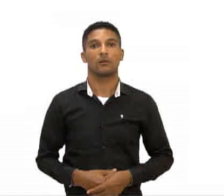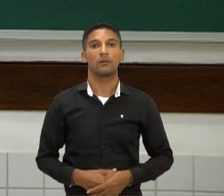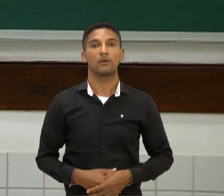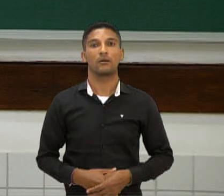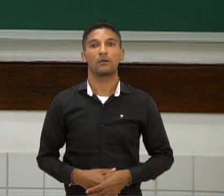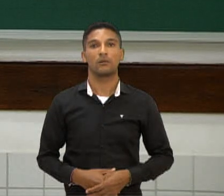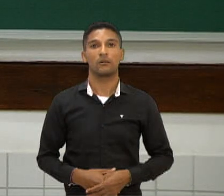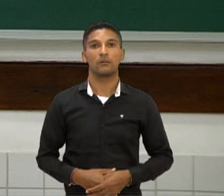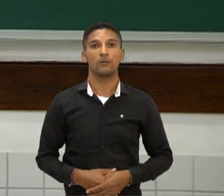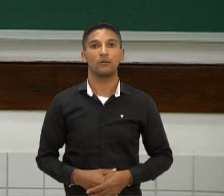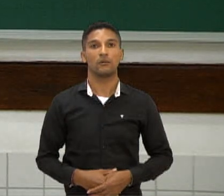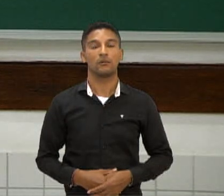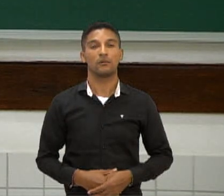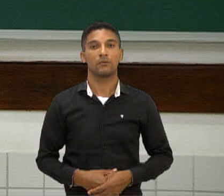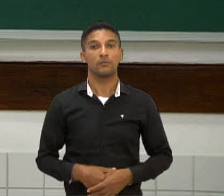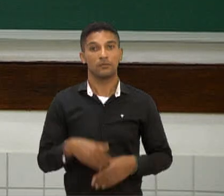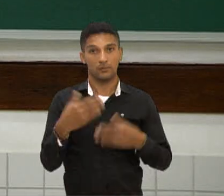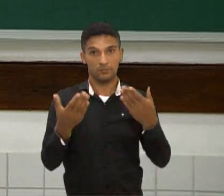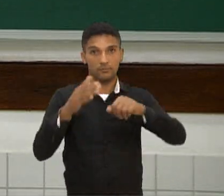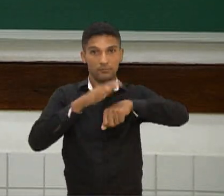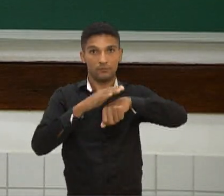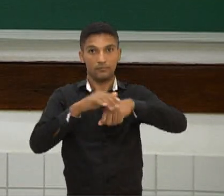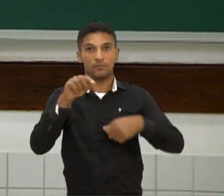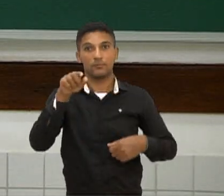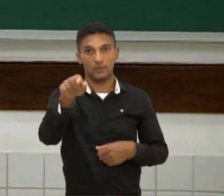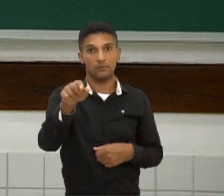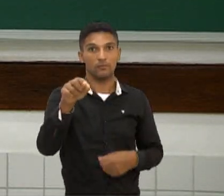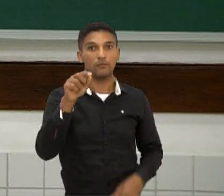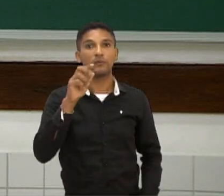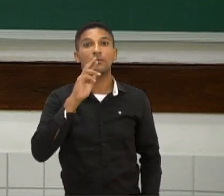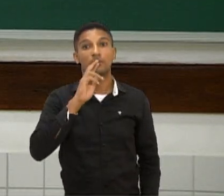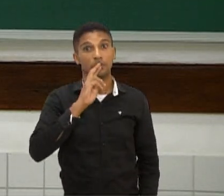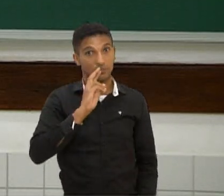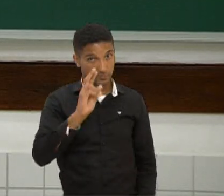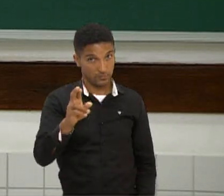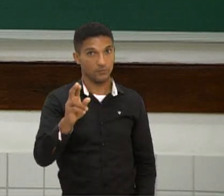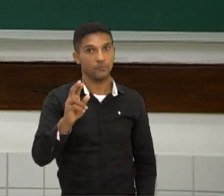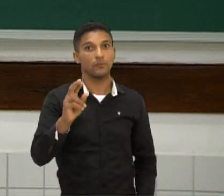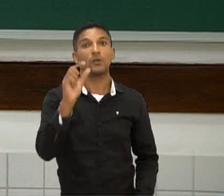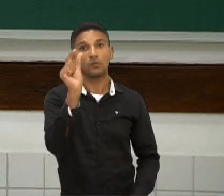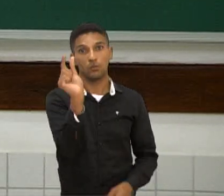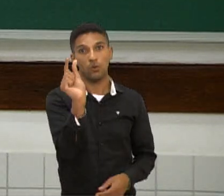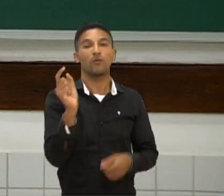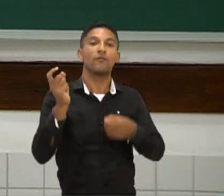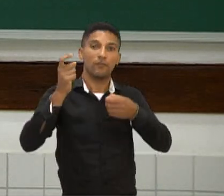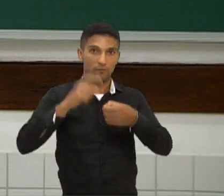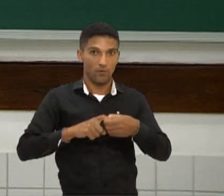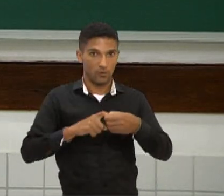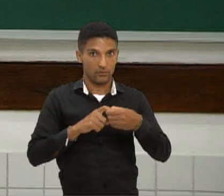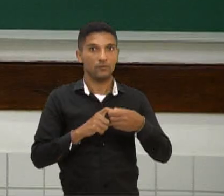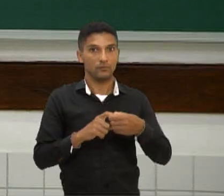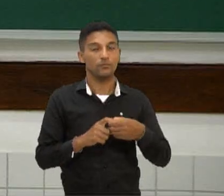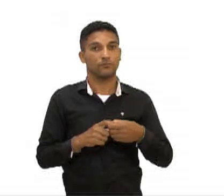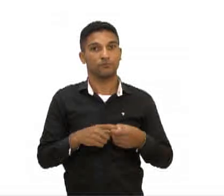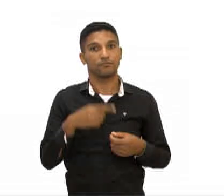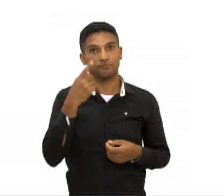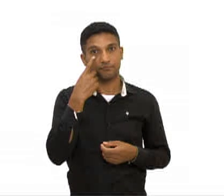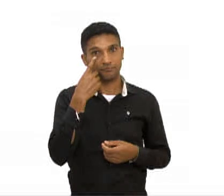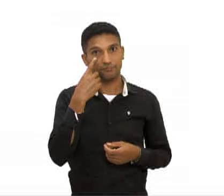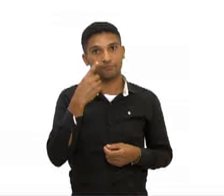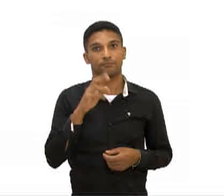estão corretas. Então vou dar um tempinho para vocês responderem essa questão e daqui a pouco a gente volta com a alternativa